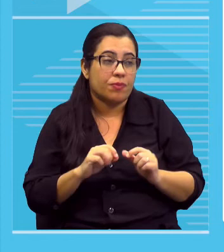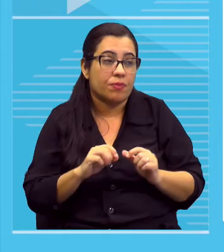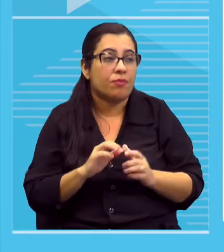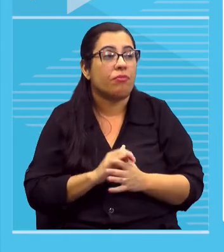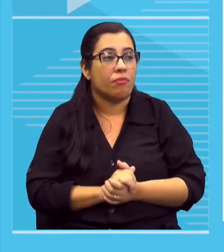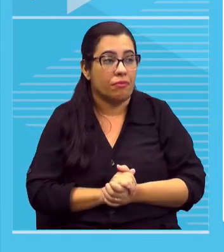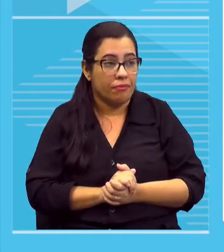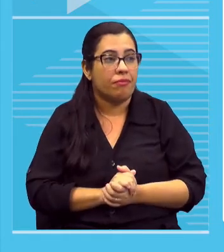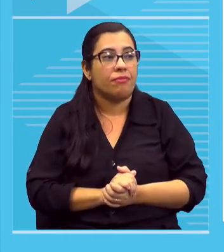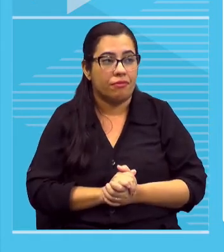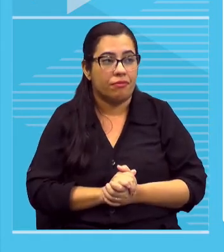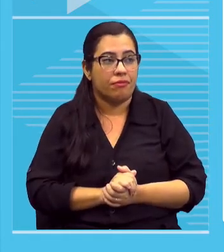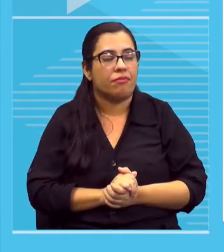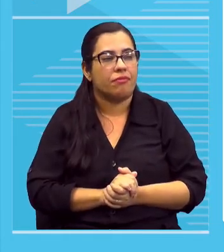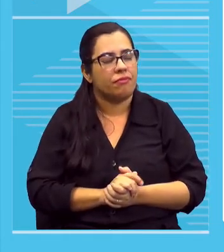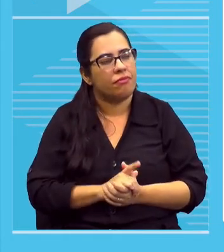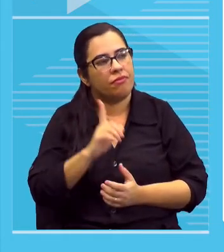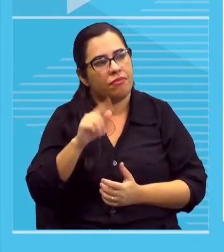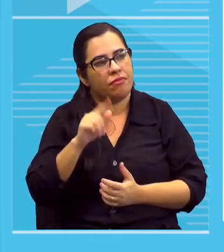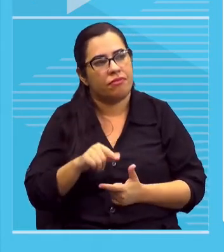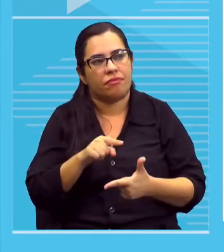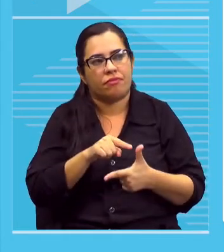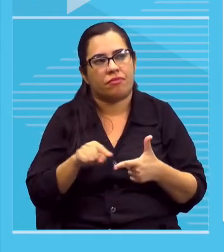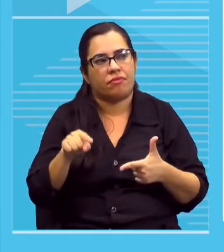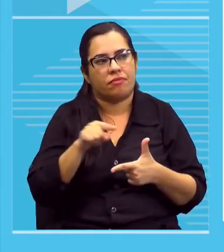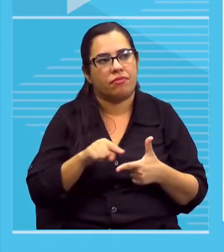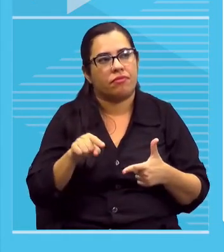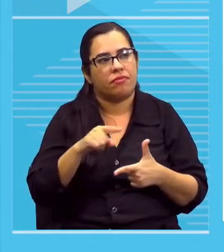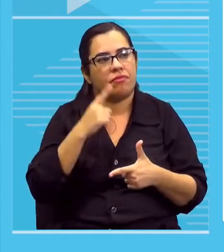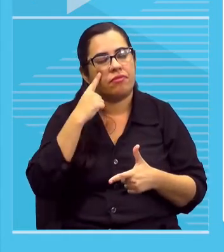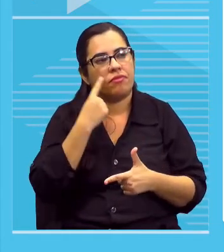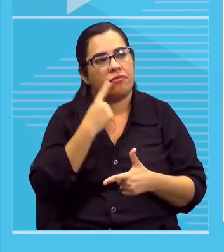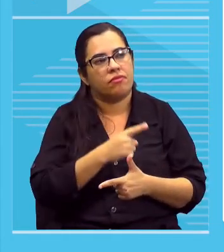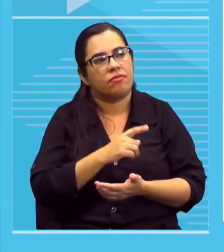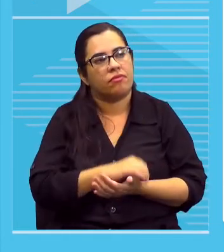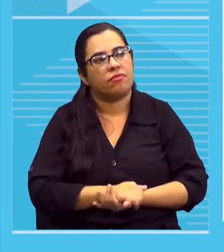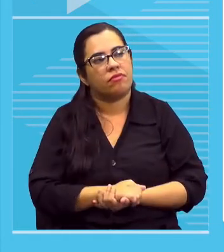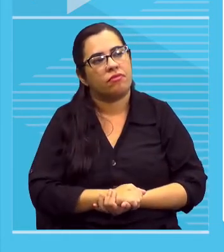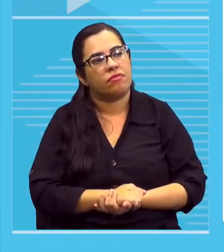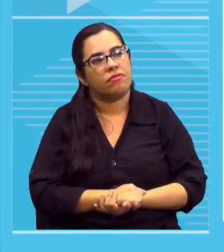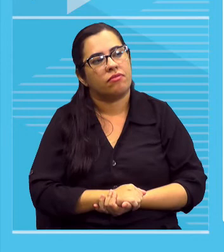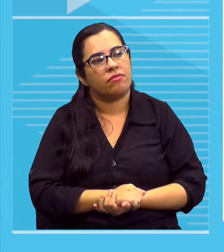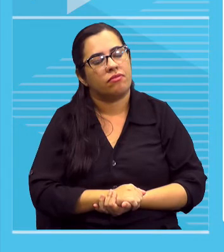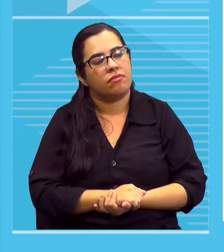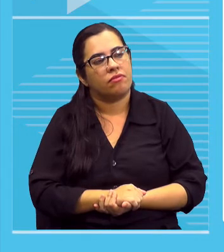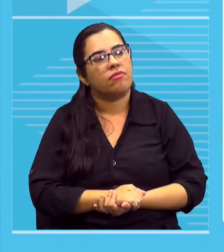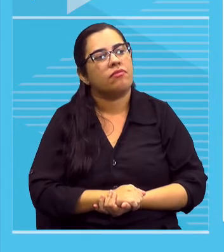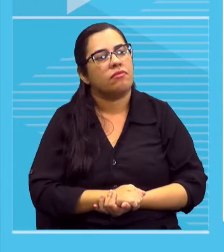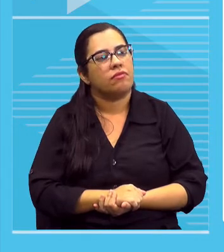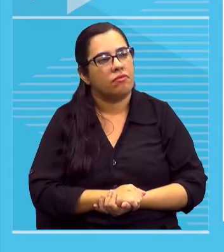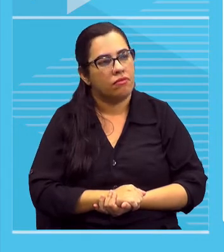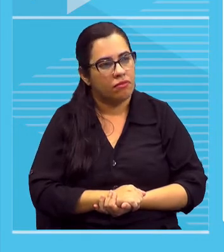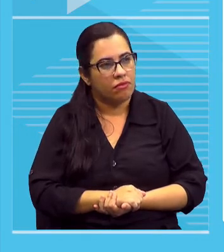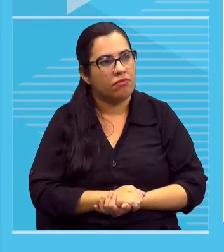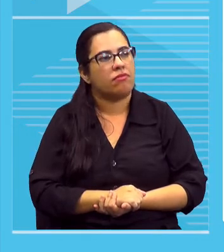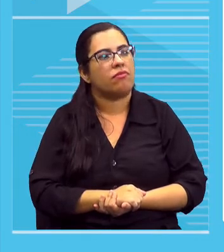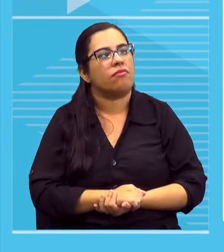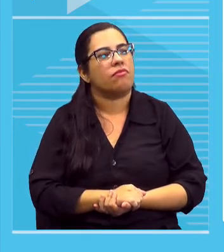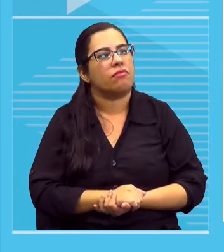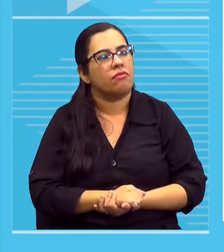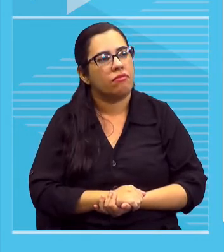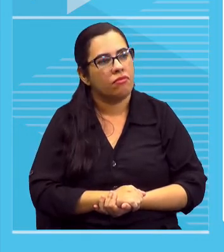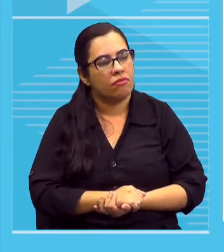cosseno de 2x = -1 ao quadrado da 1 sobre 4 menos